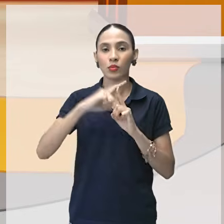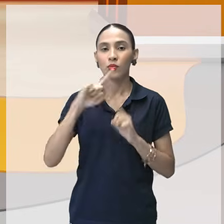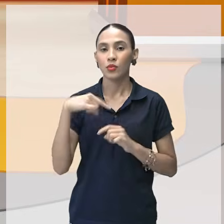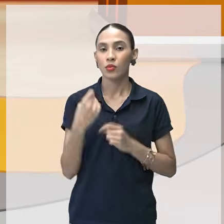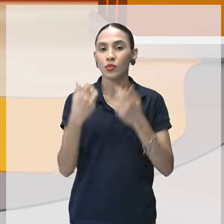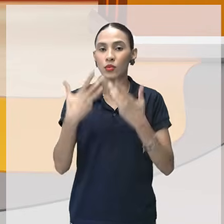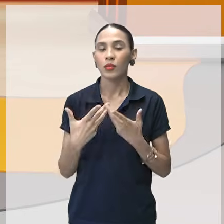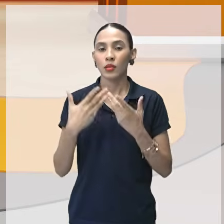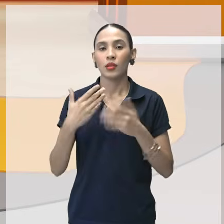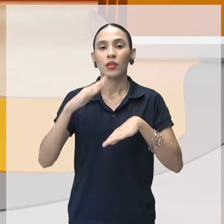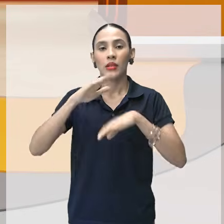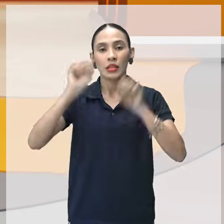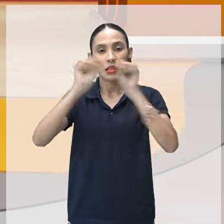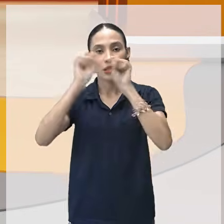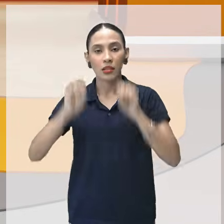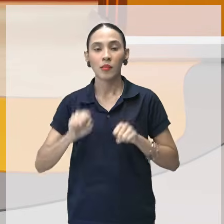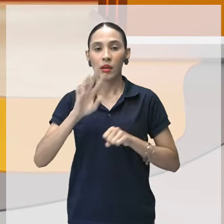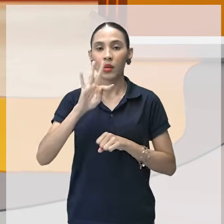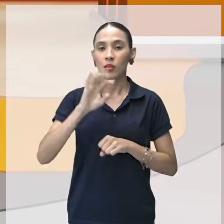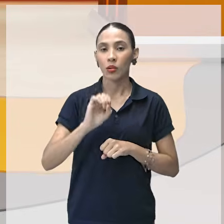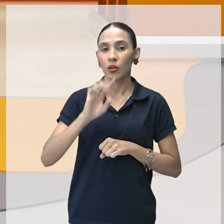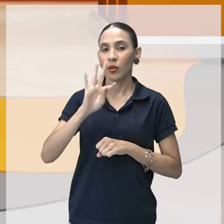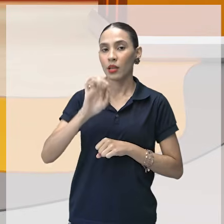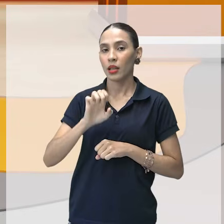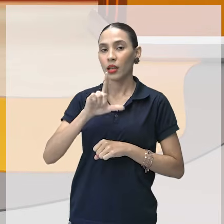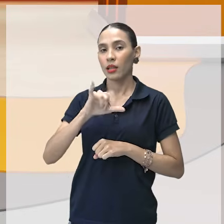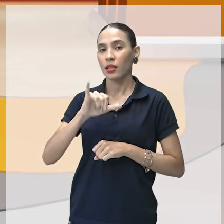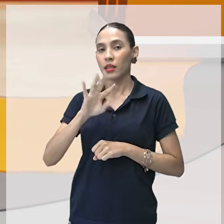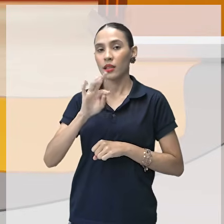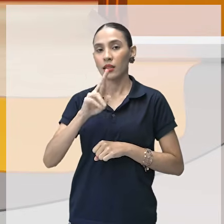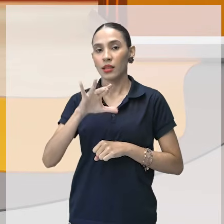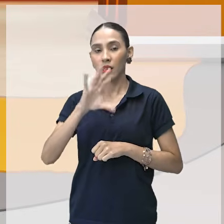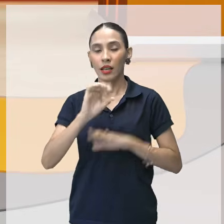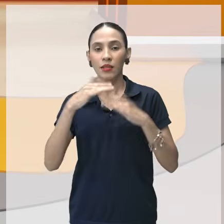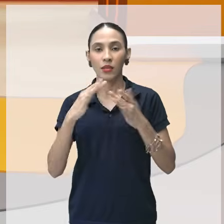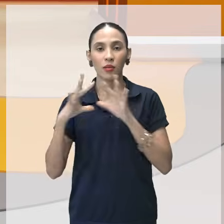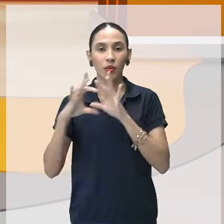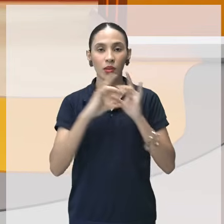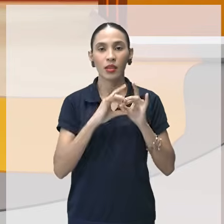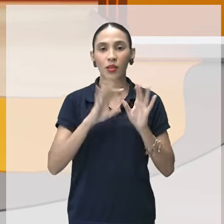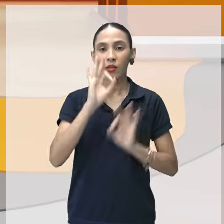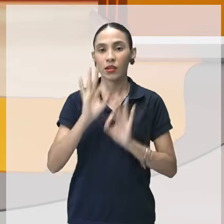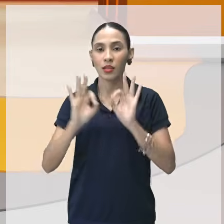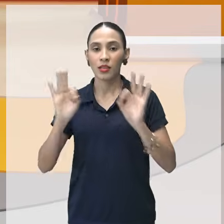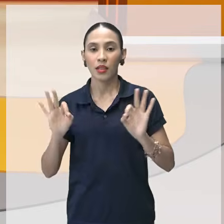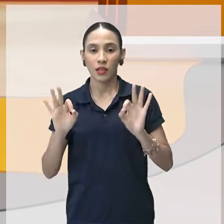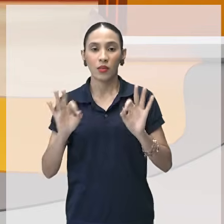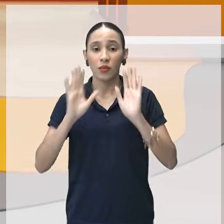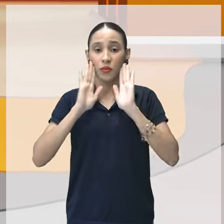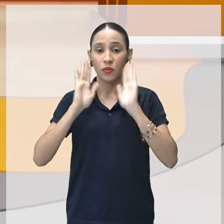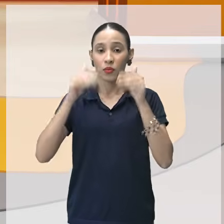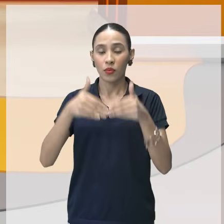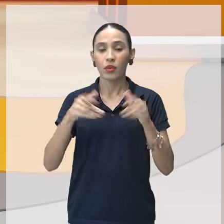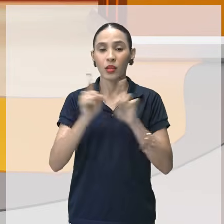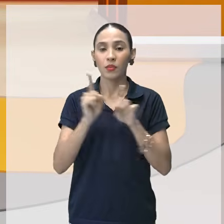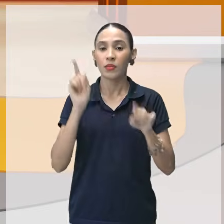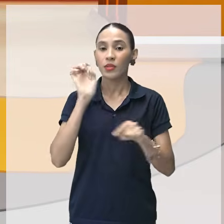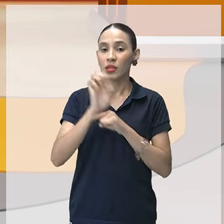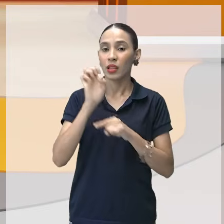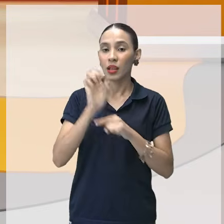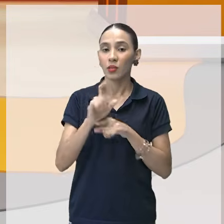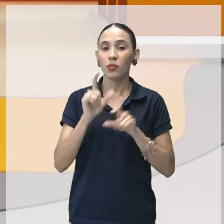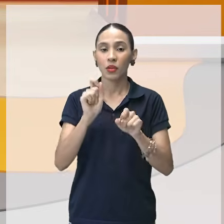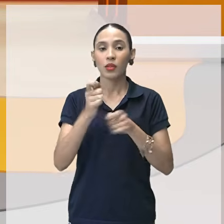chamamos de regimes totalitários. Então, vamos observar também nesse contexto o planejamento centralizado, em que o